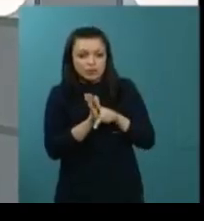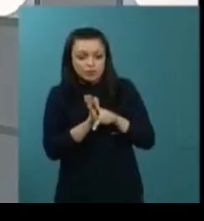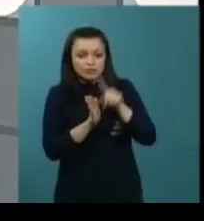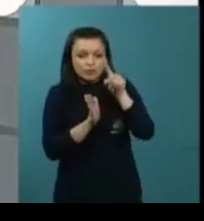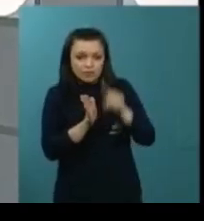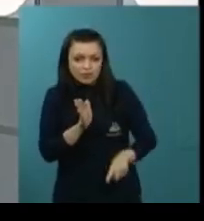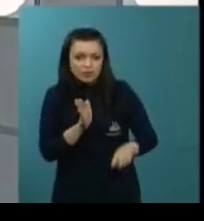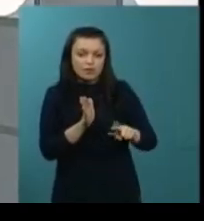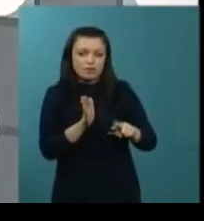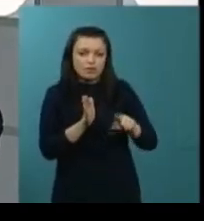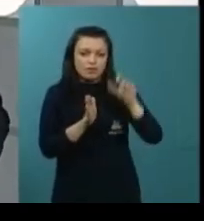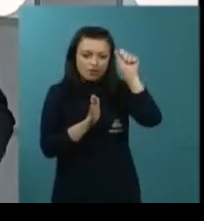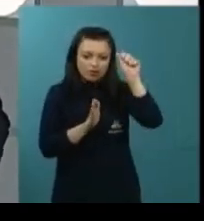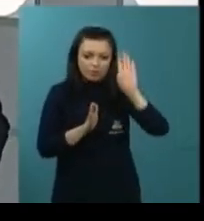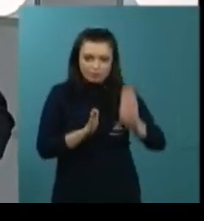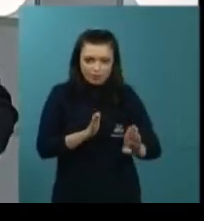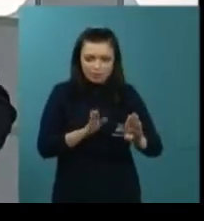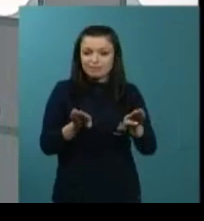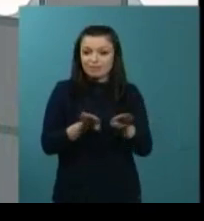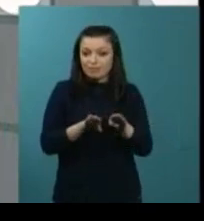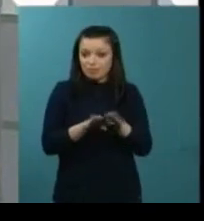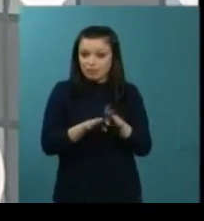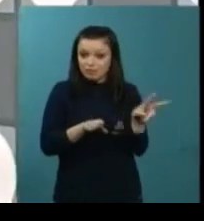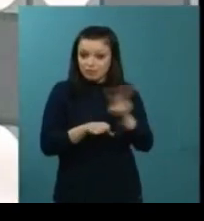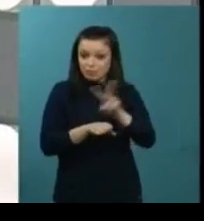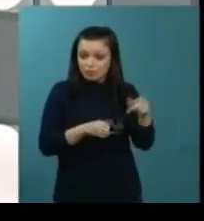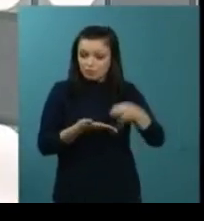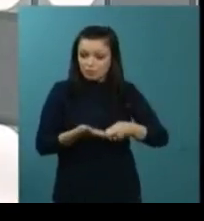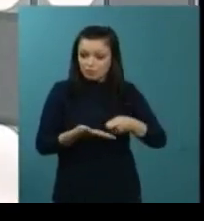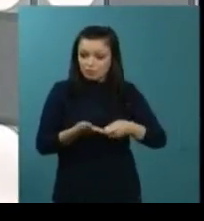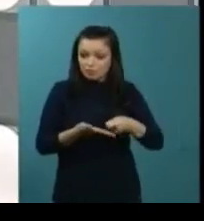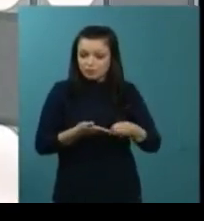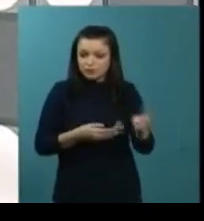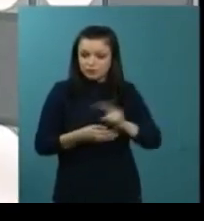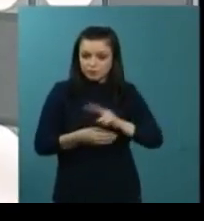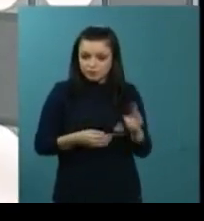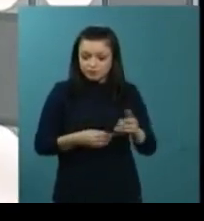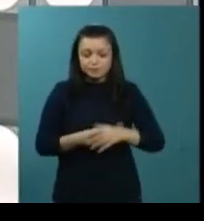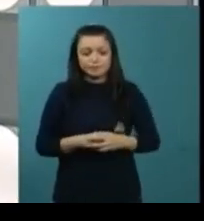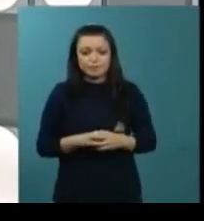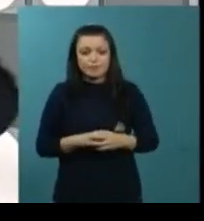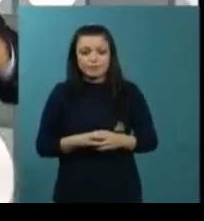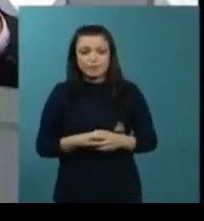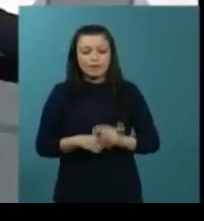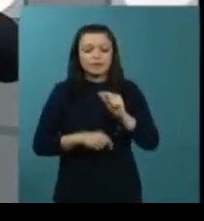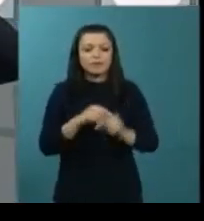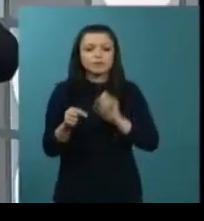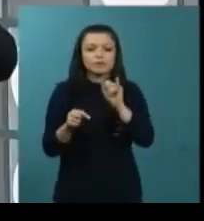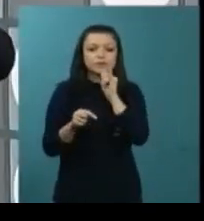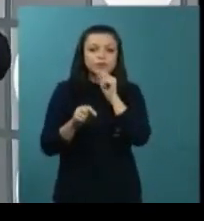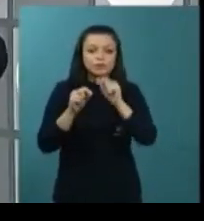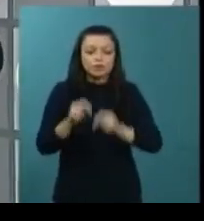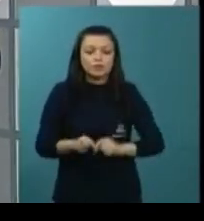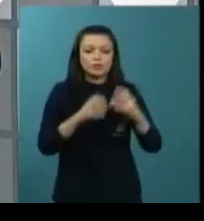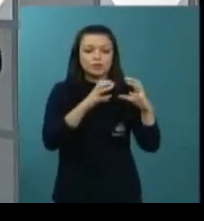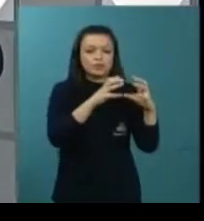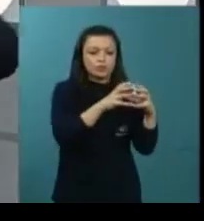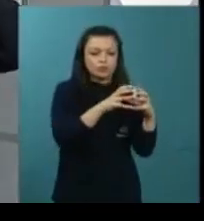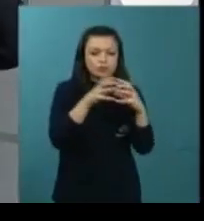pertencem a um conjunto e ao outro. E nada impede de termos